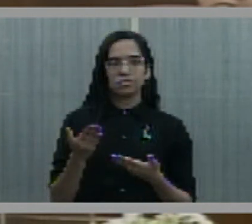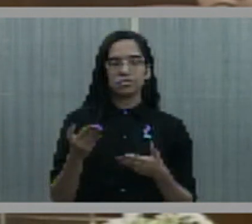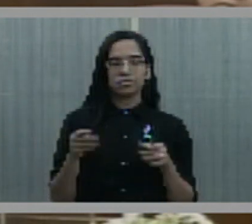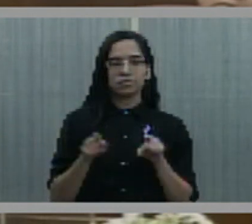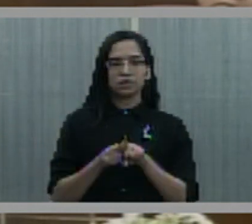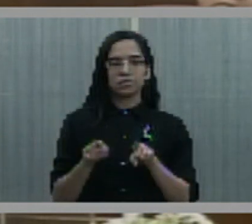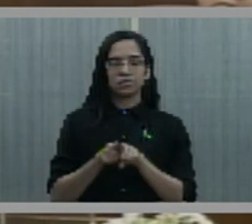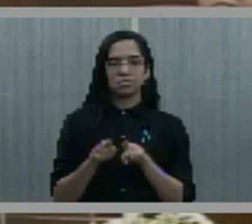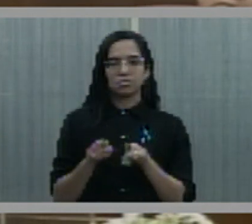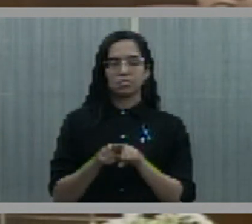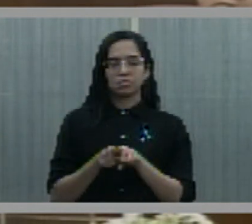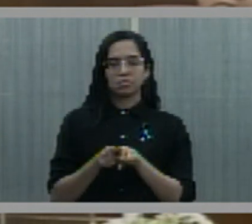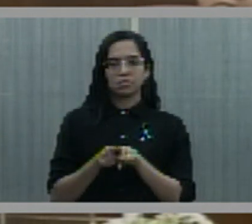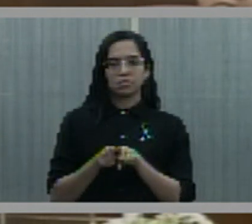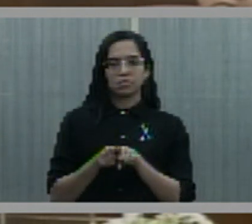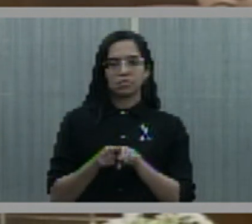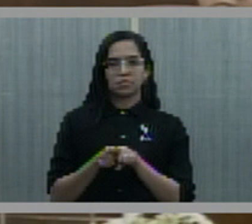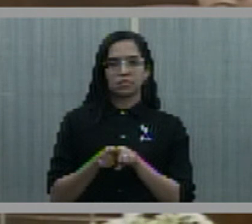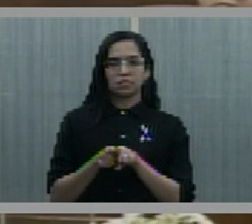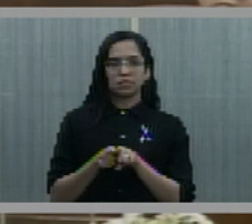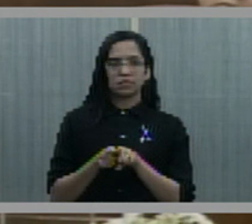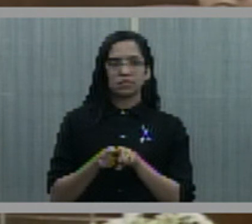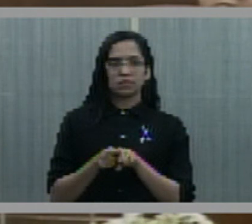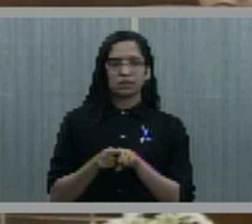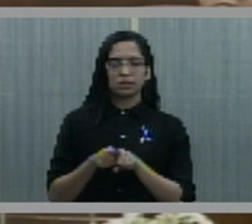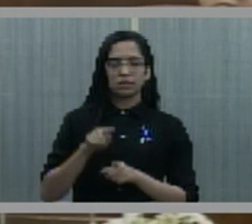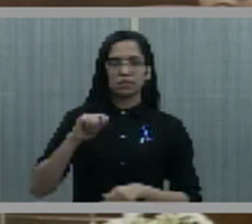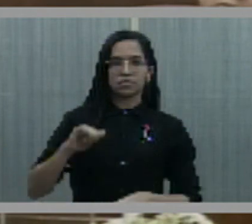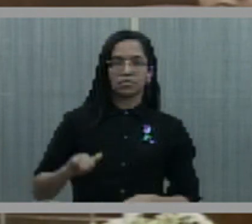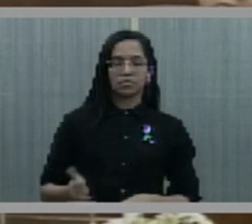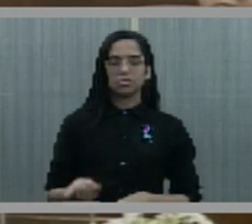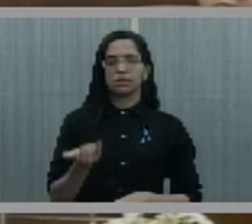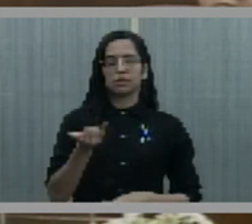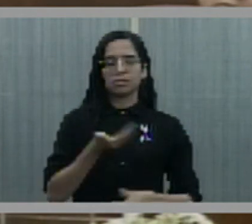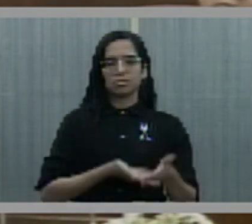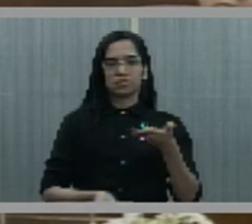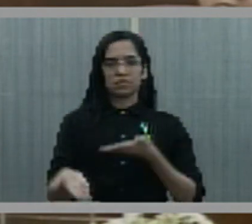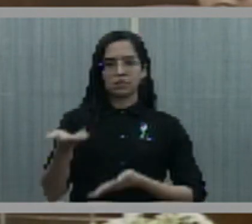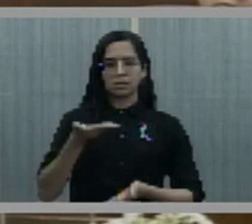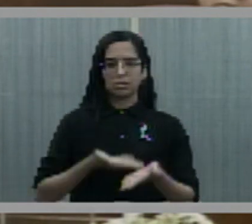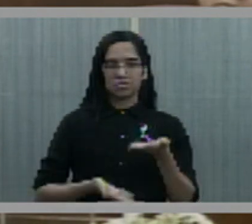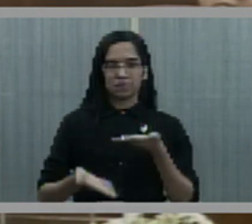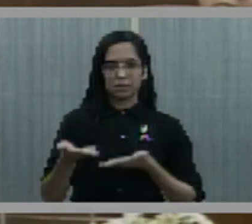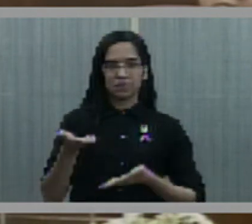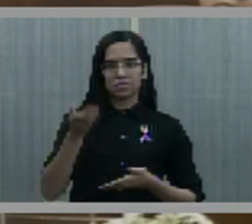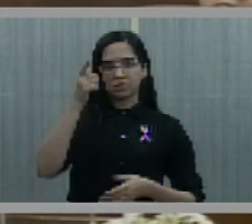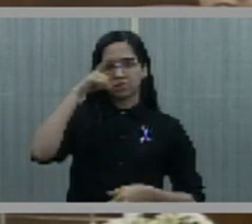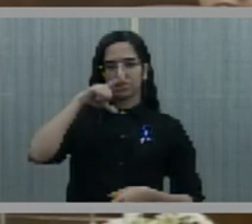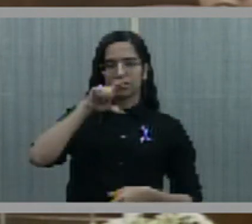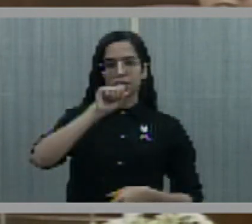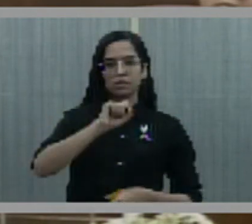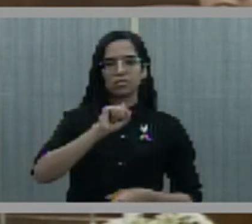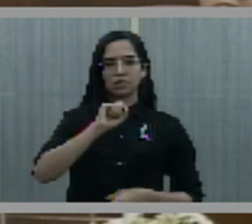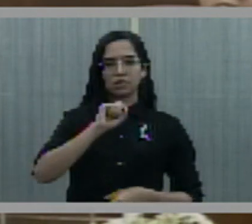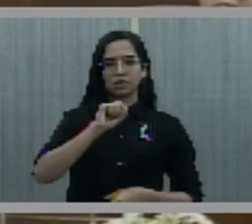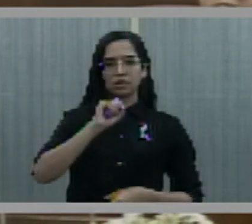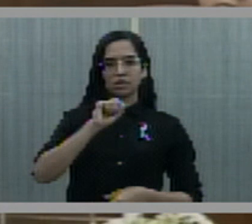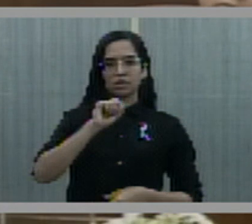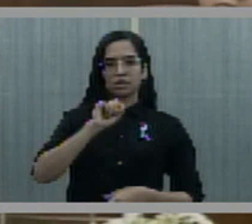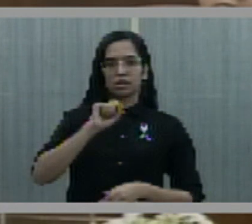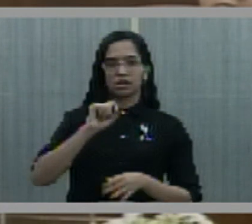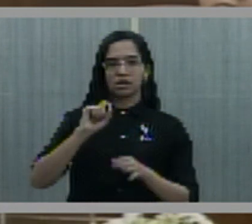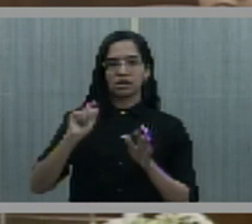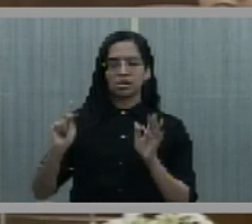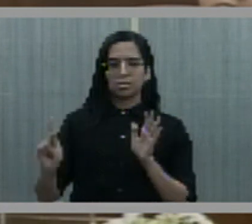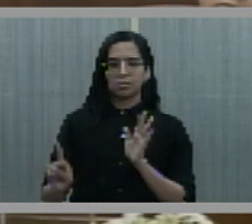ao mesmo tempo que agradeço as homenagens deste dia e esse título, quero compartilhar com aqueles que se fizeram dignos dele no